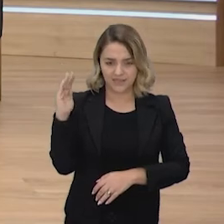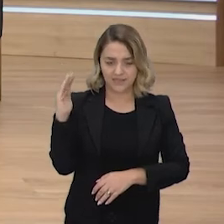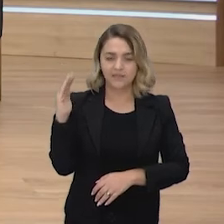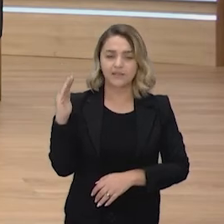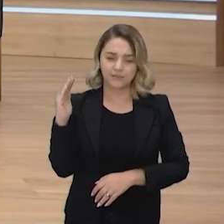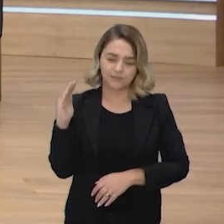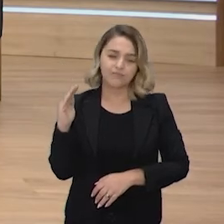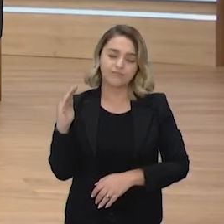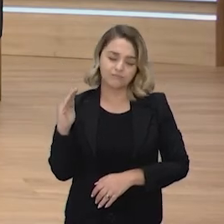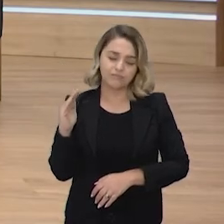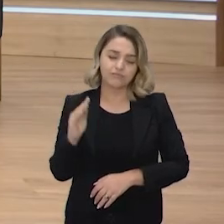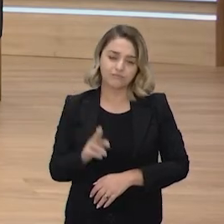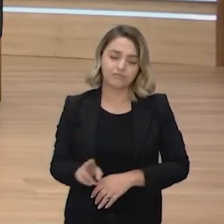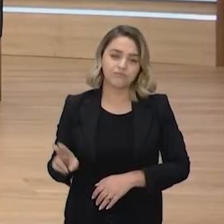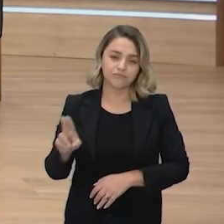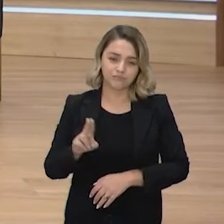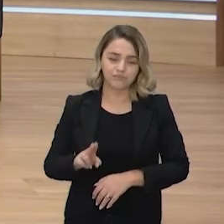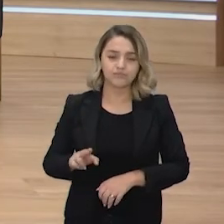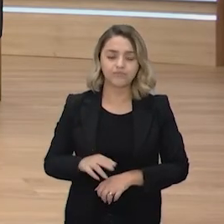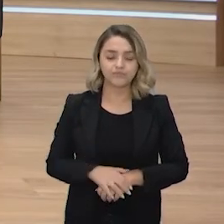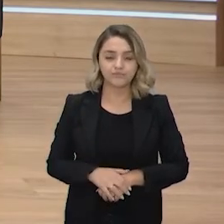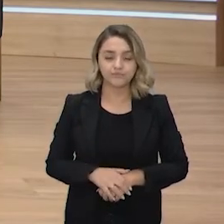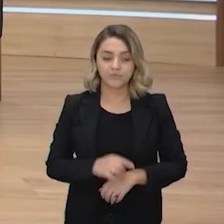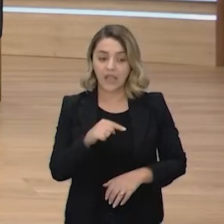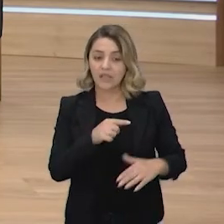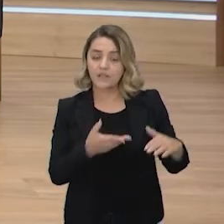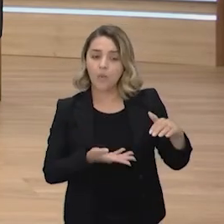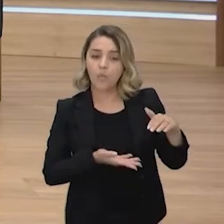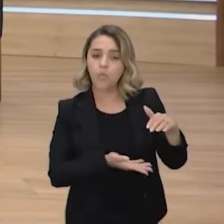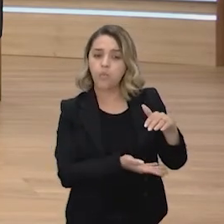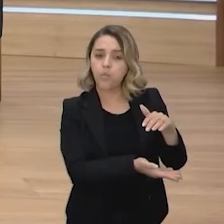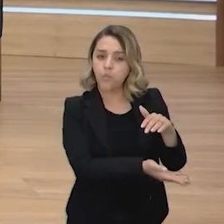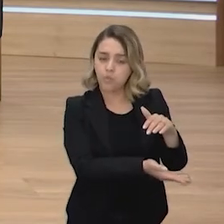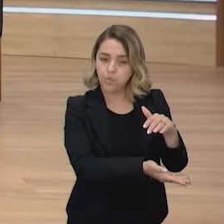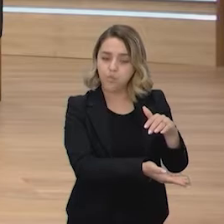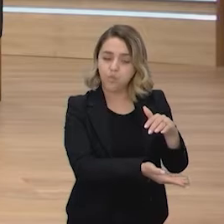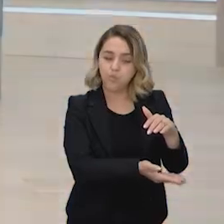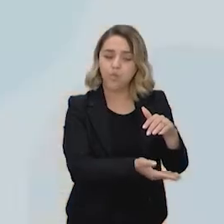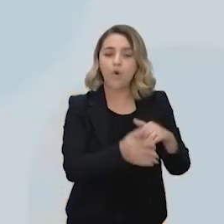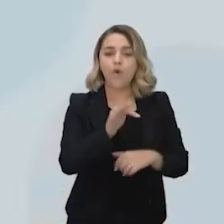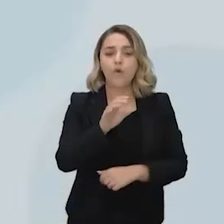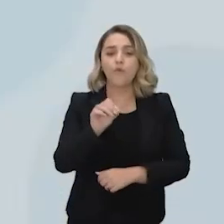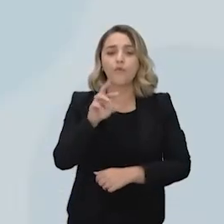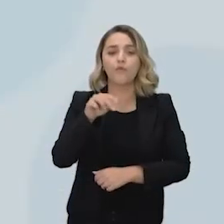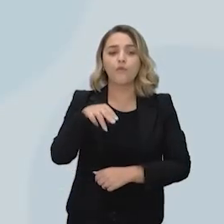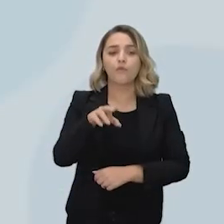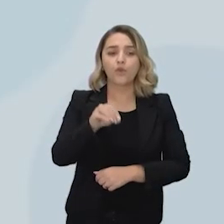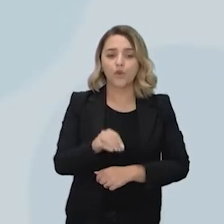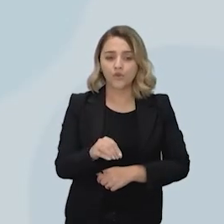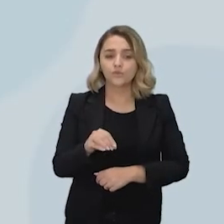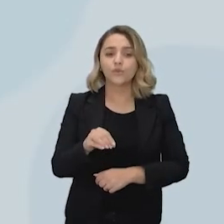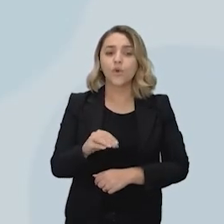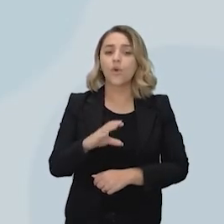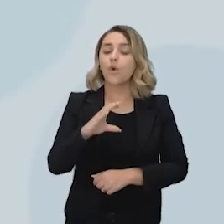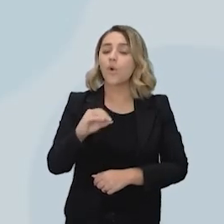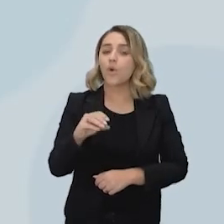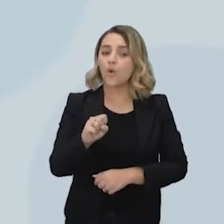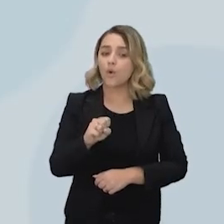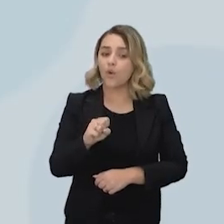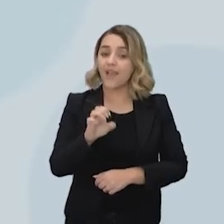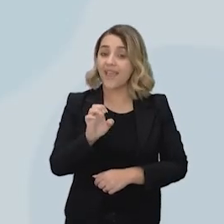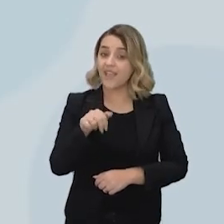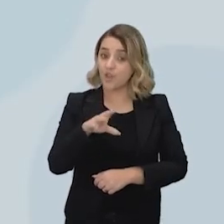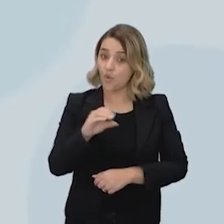vegetal. Esse outro forno, conhecido como forno de encosta ou barranco,